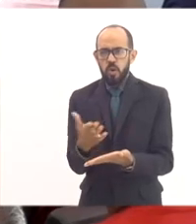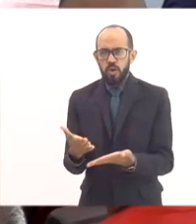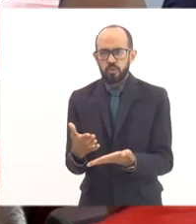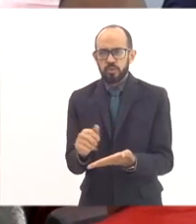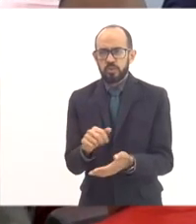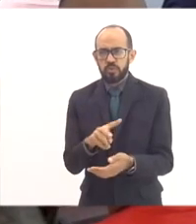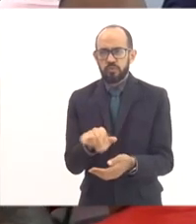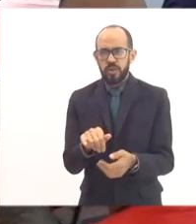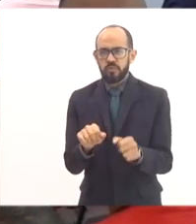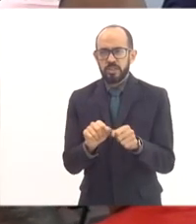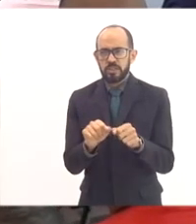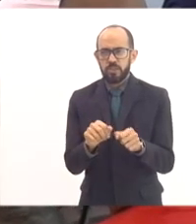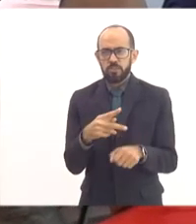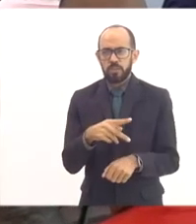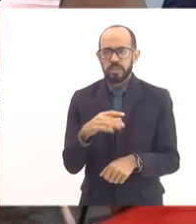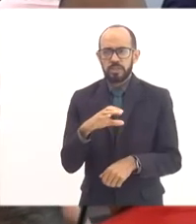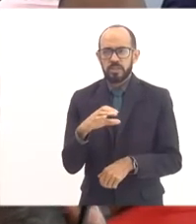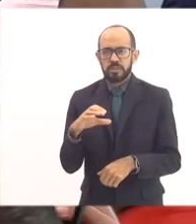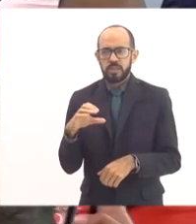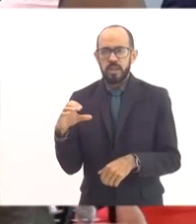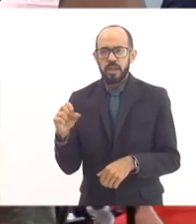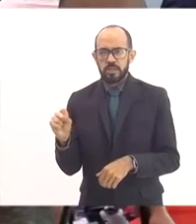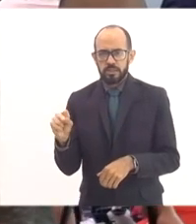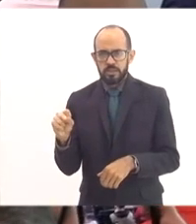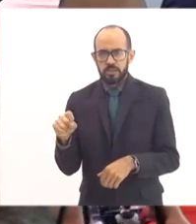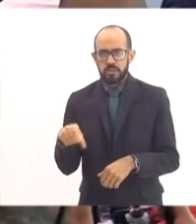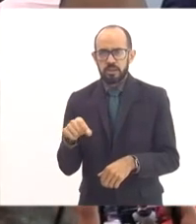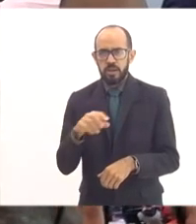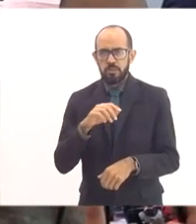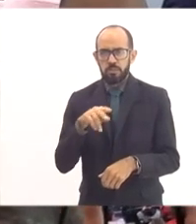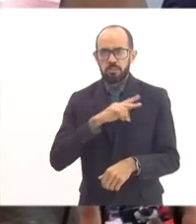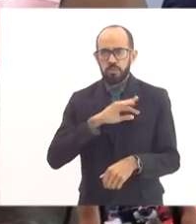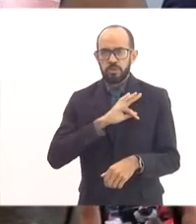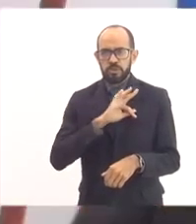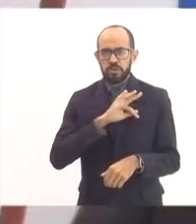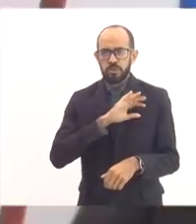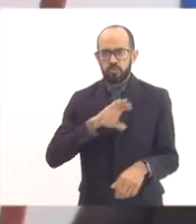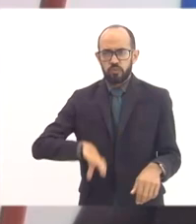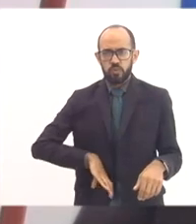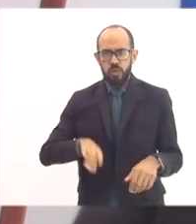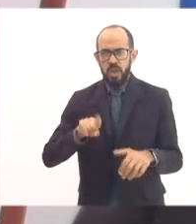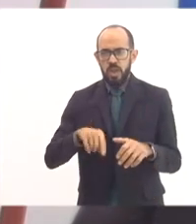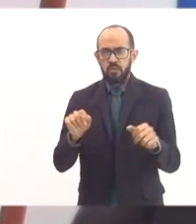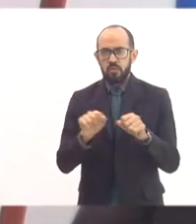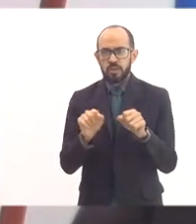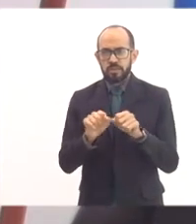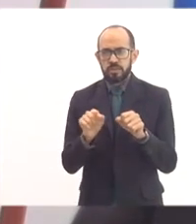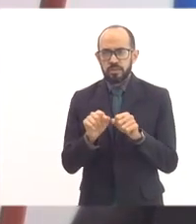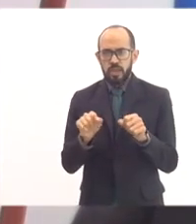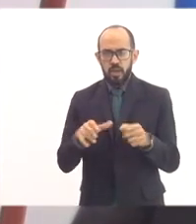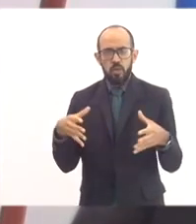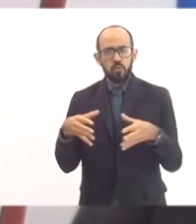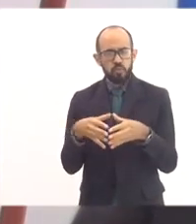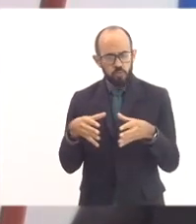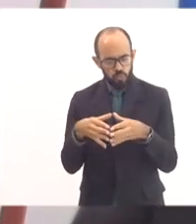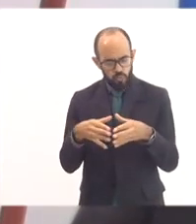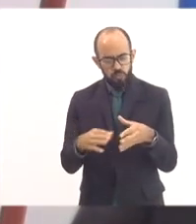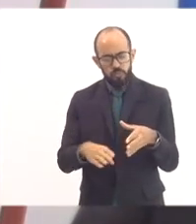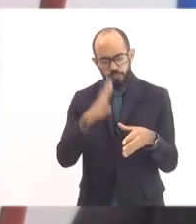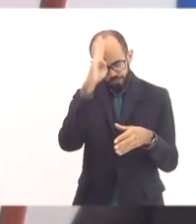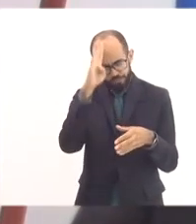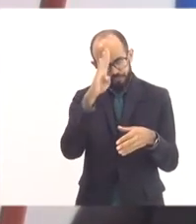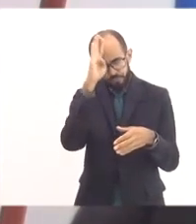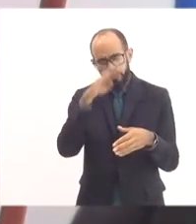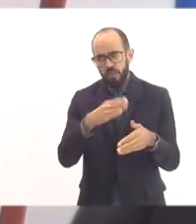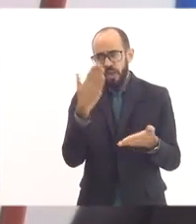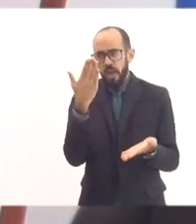PCCS da Polícia Civil. E aí é um compromisso de vida meu. É fazer a maior tropa possível do Corpo de Bombeiros, furando o regime, furando o bloqueio de